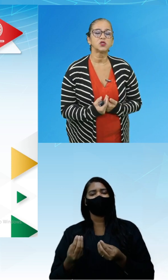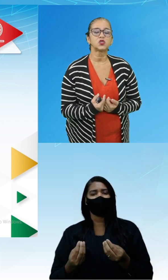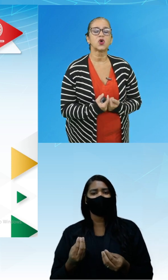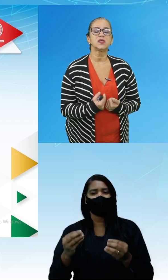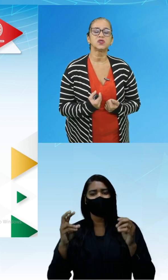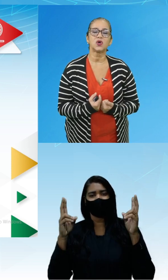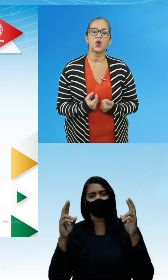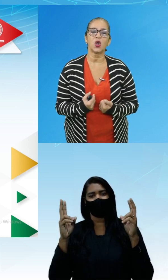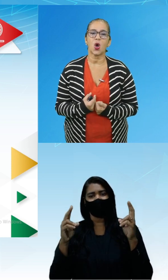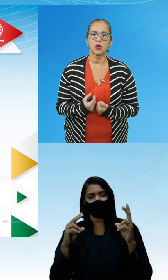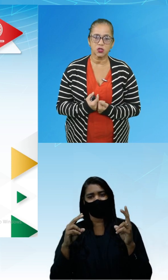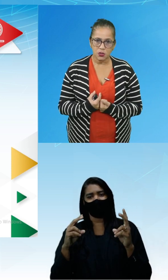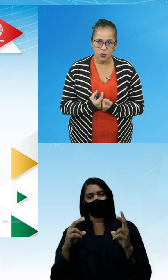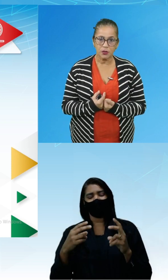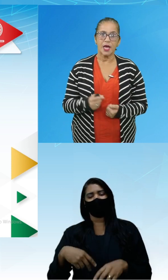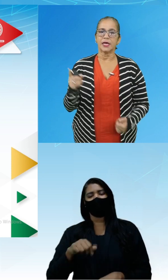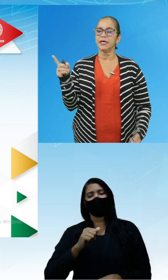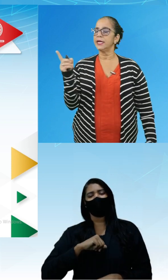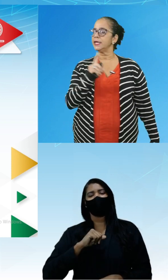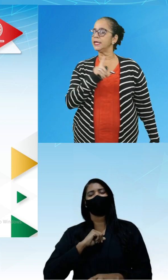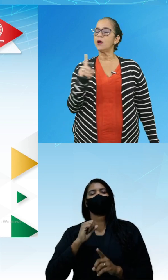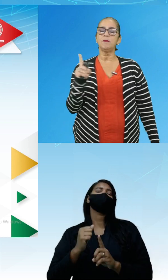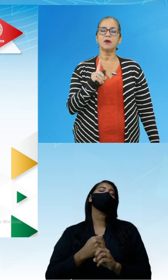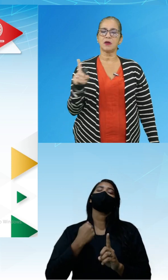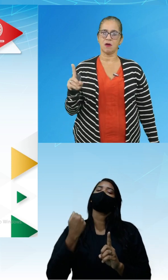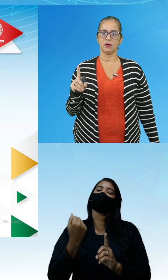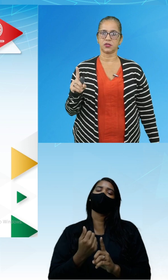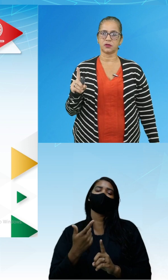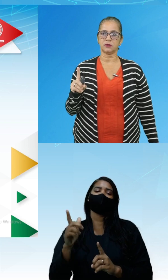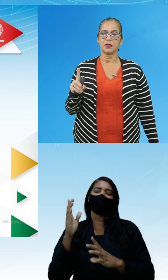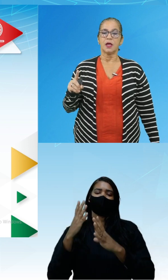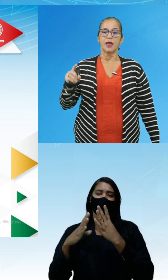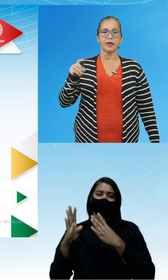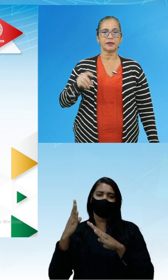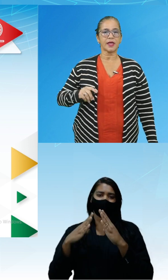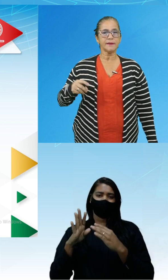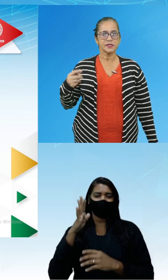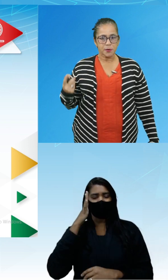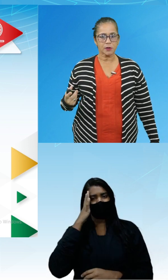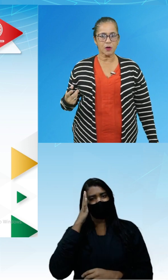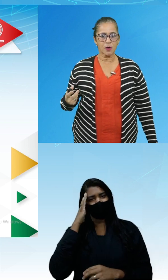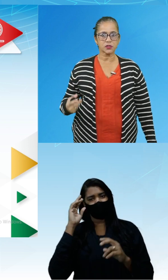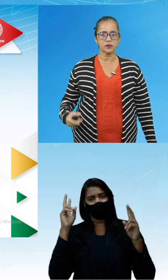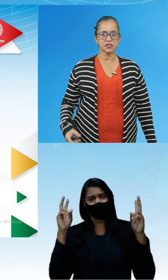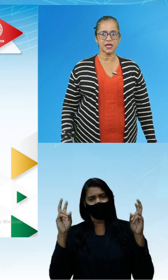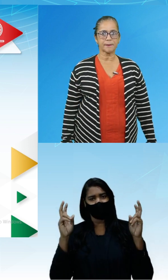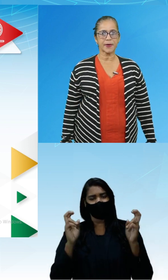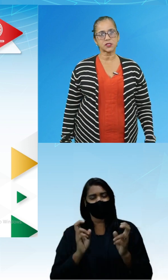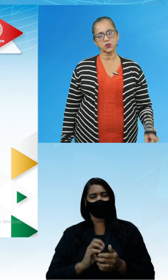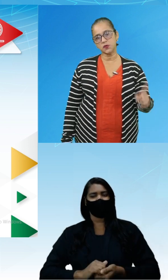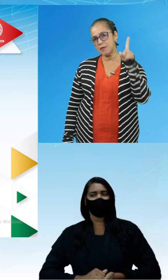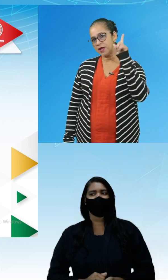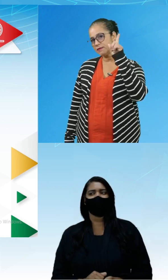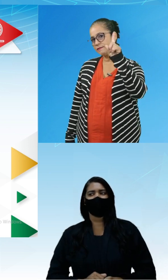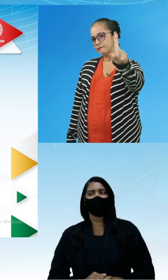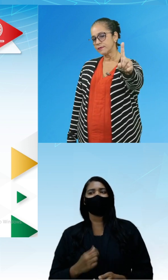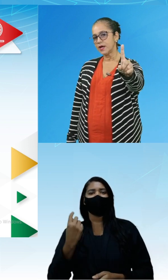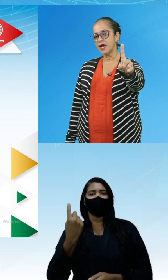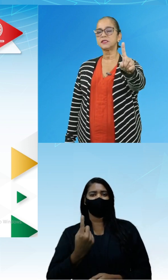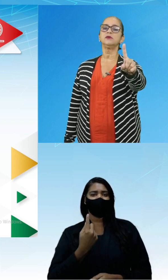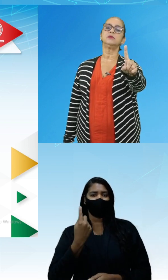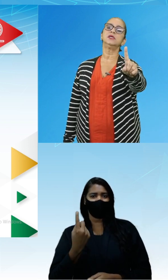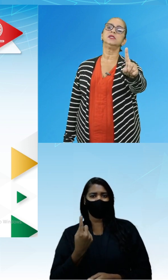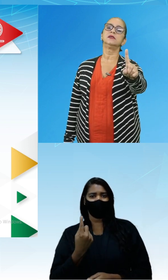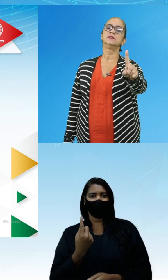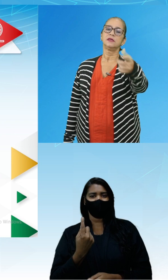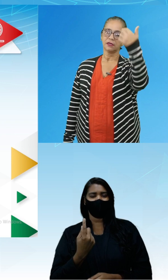termo sociológico e não biológico. Em termos biológicos, considera apenas uma